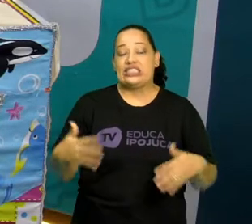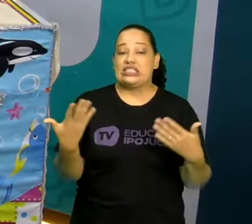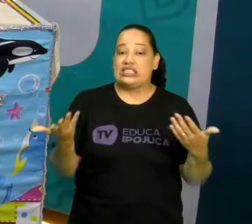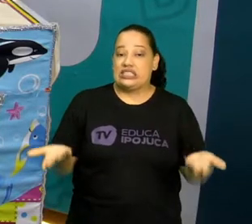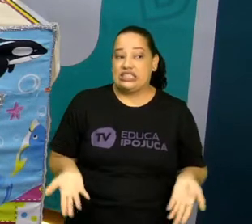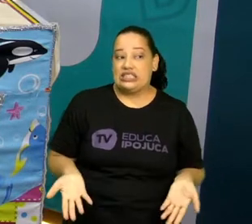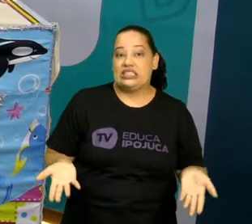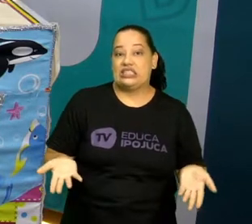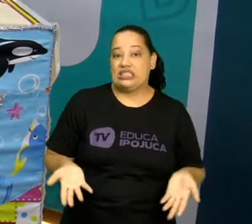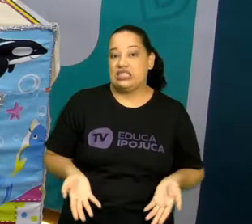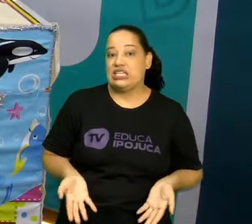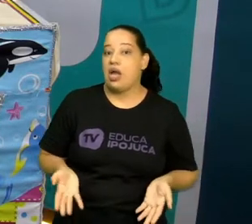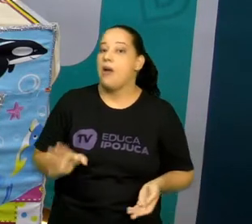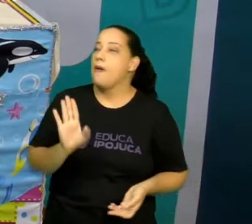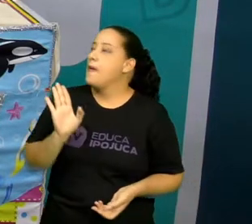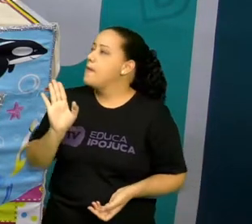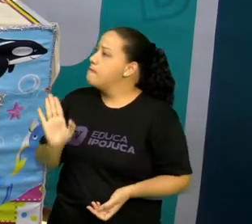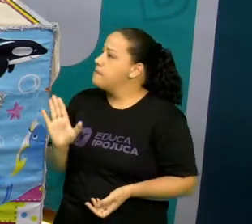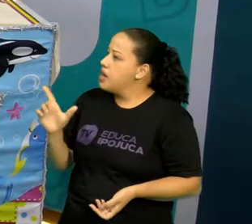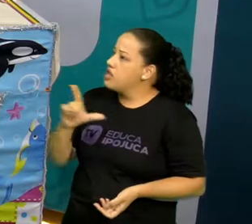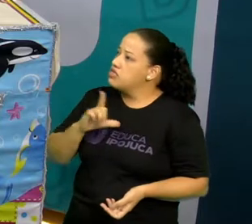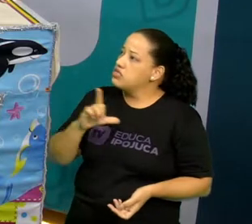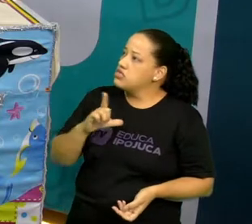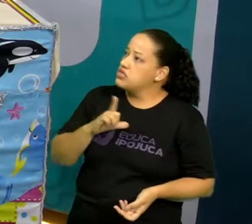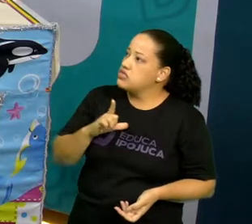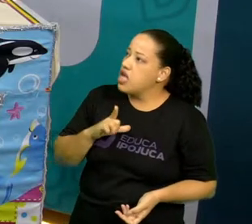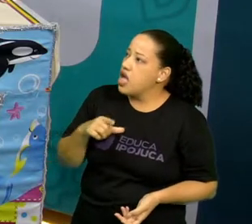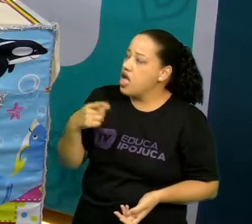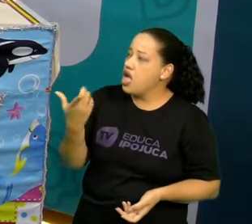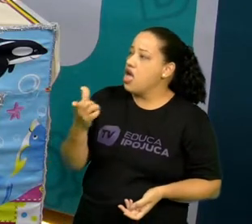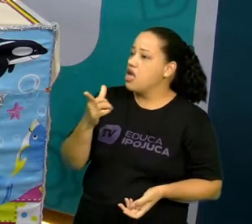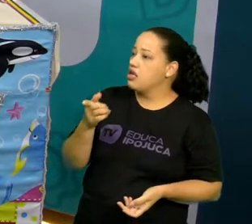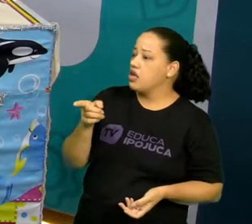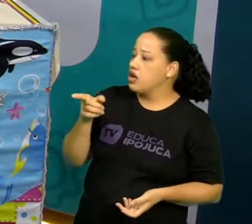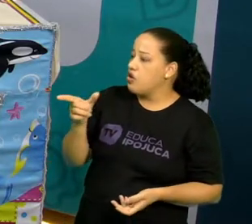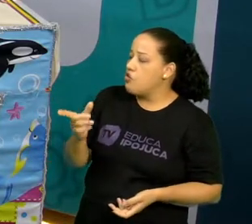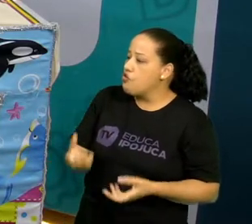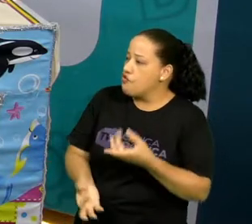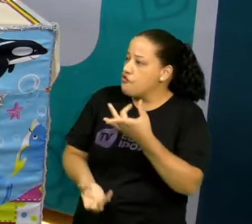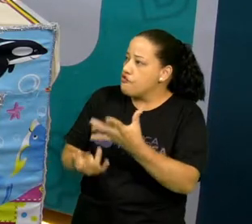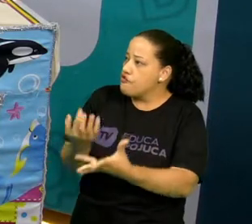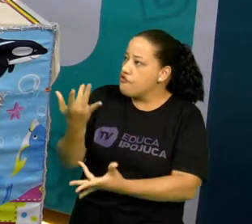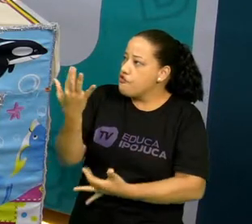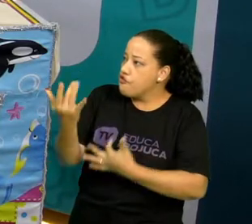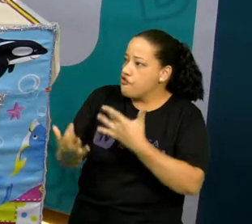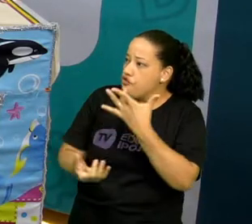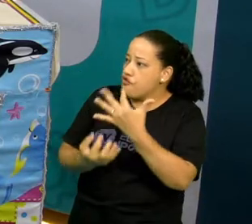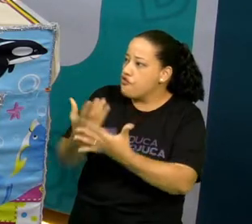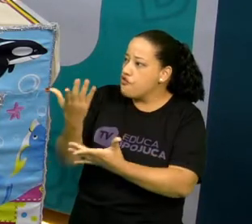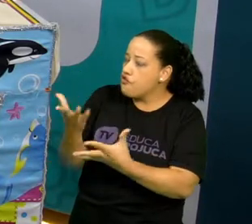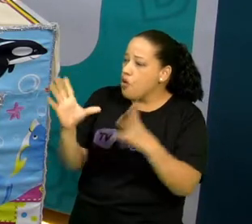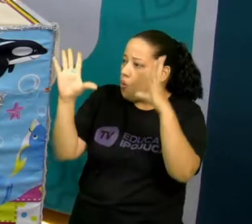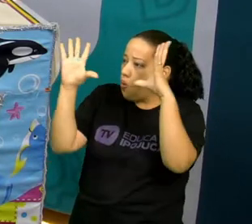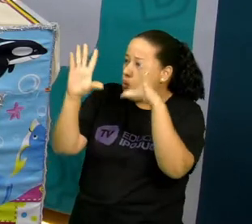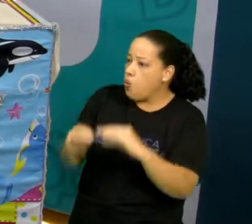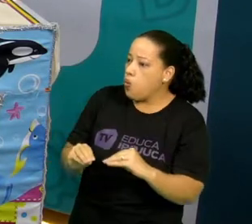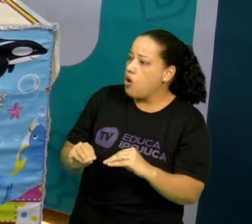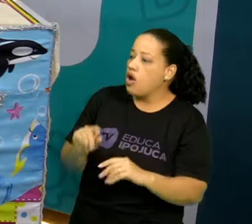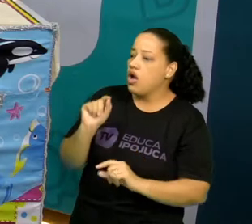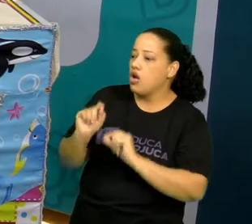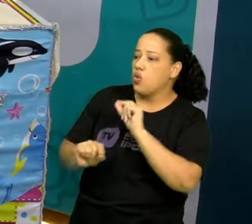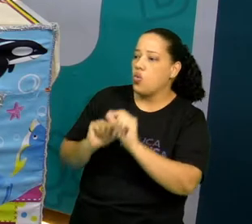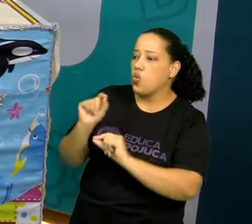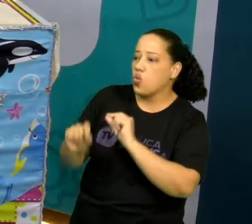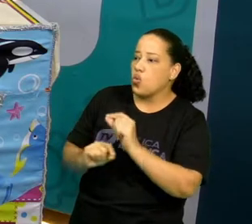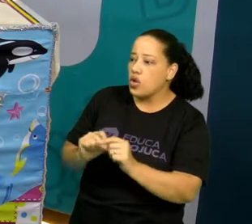Isso. Mas tem uma coisa que apaga o fogo. Será? Tem. E tu sabe o que é? Sei sim. É o quê?